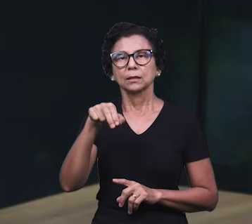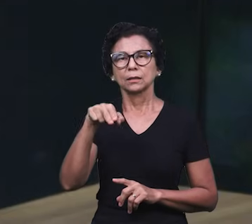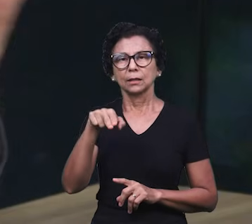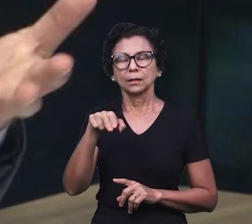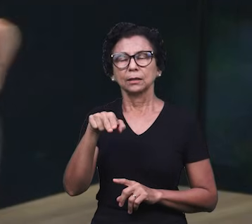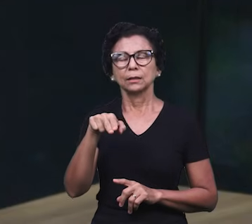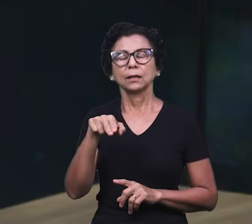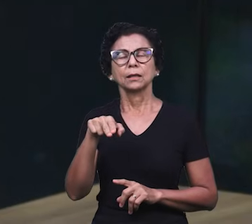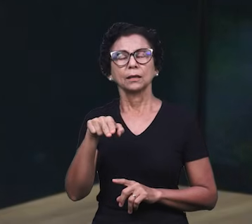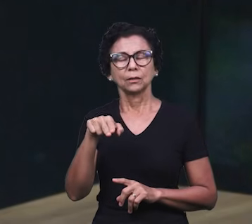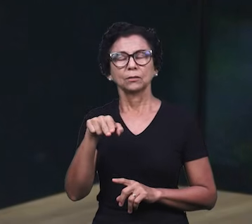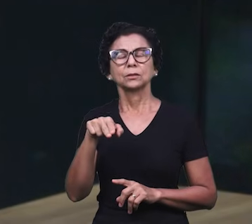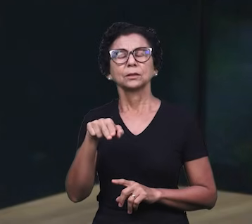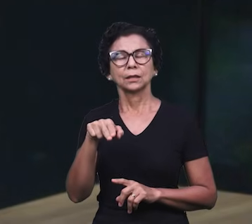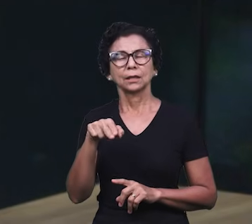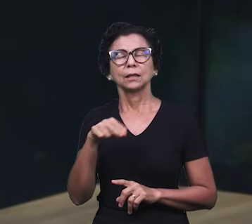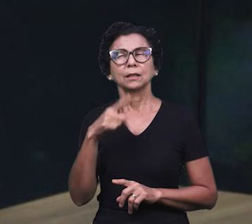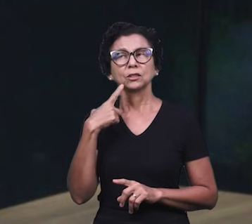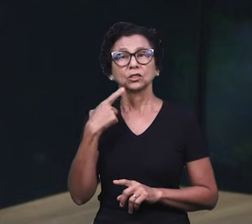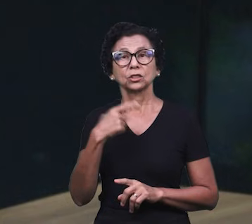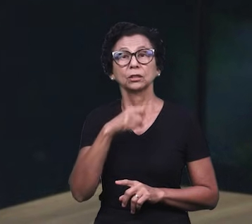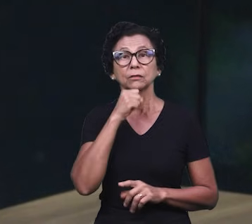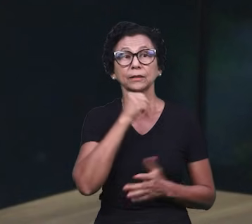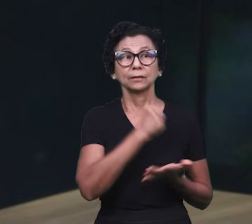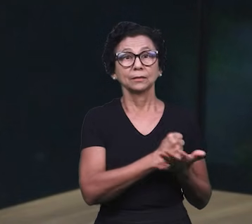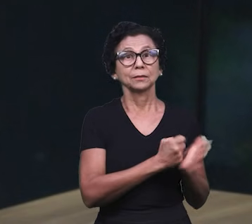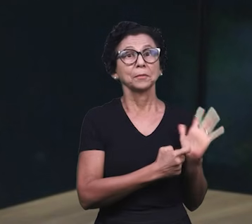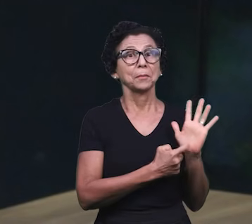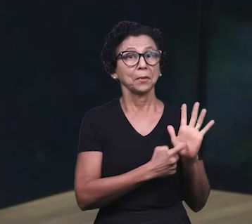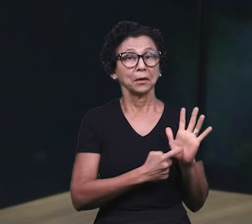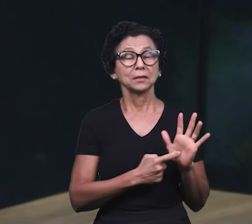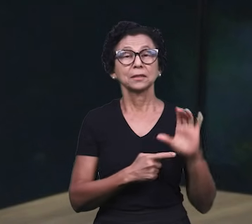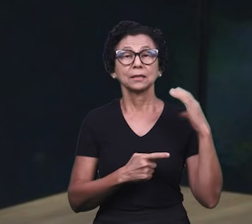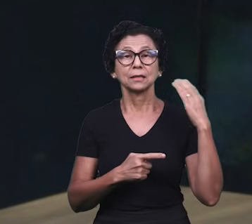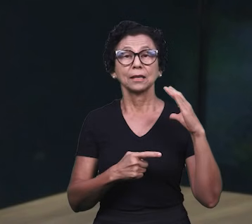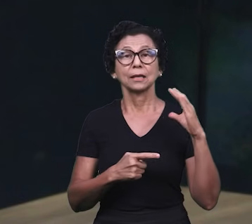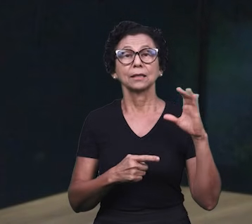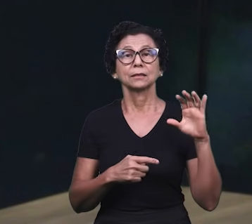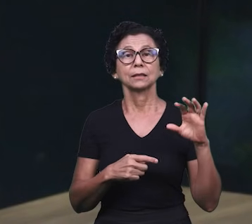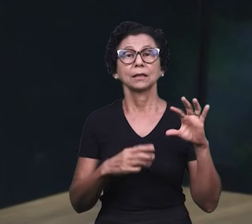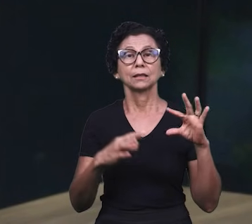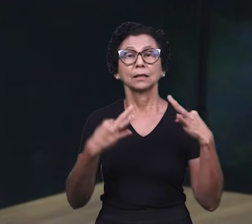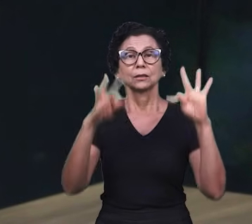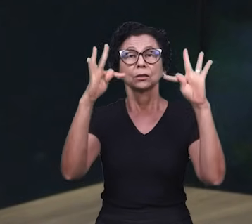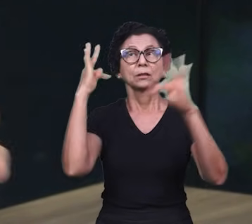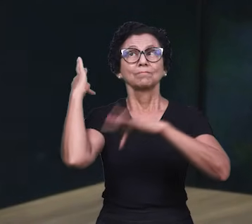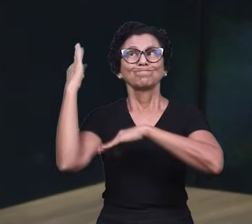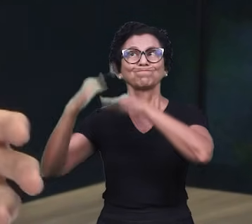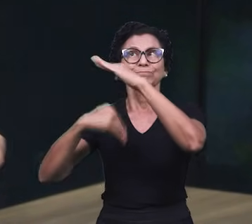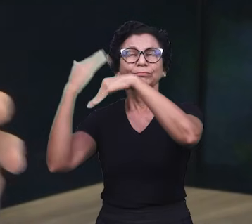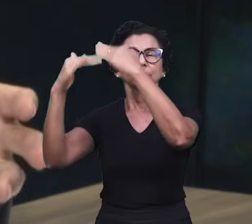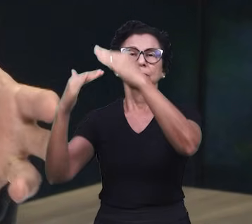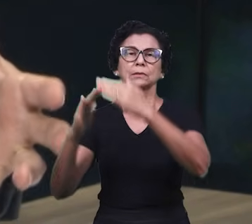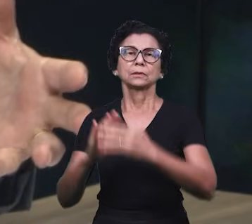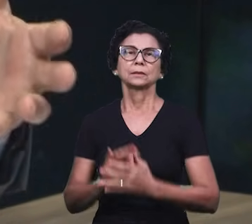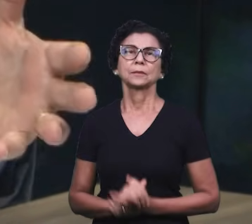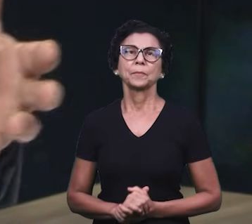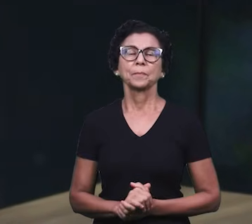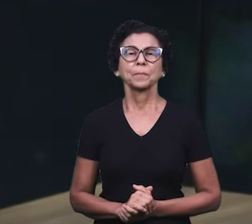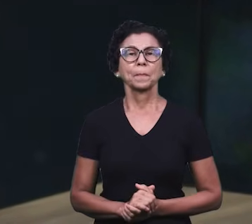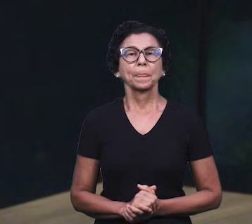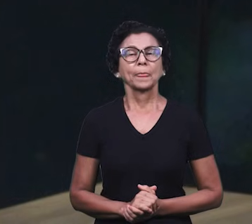da tecnologia em si, que nós temos visto, e o Senhor tem nos dado oportunidade